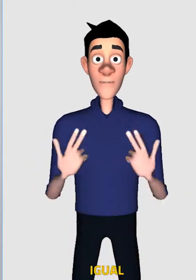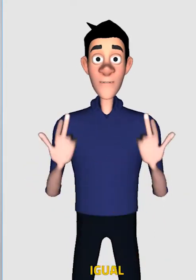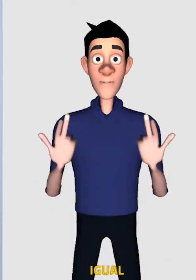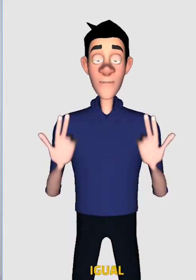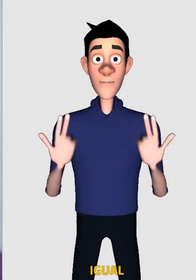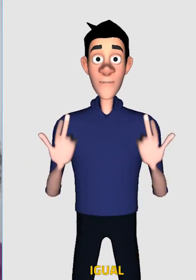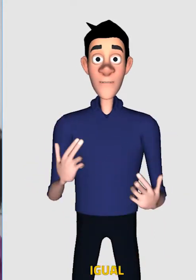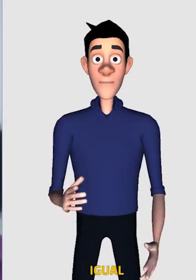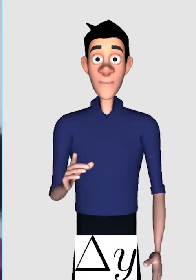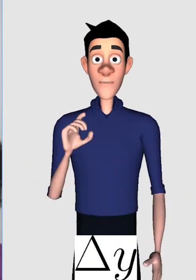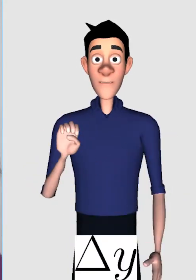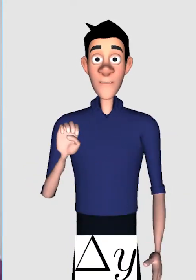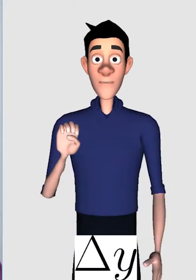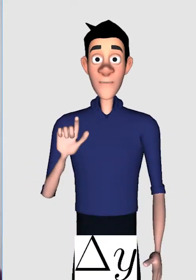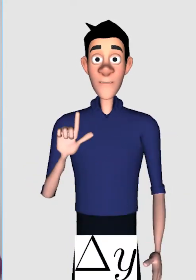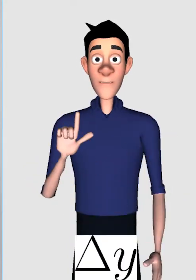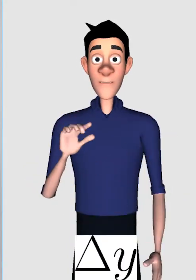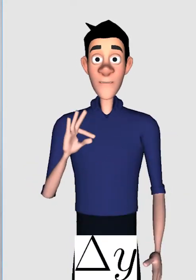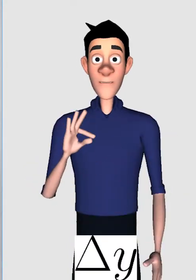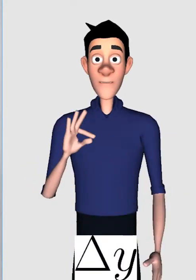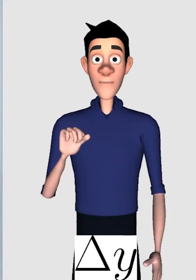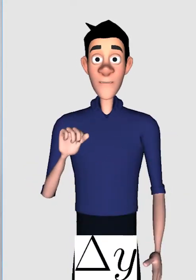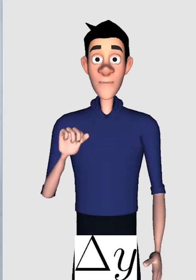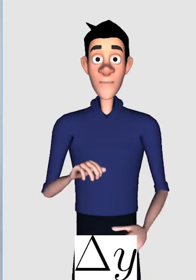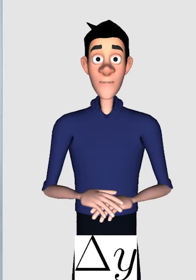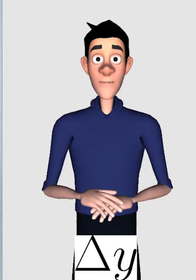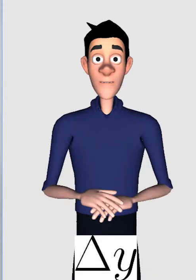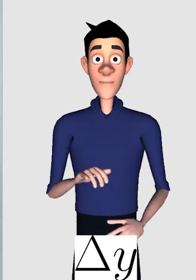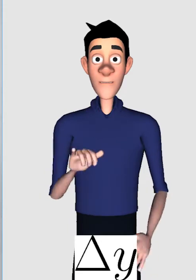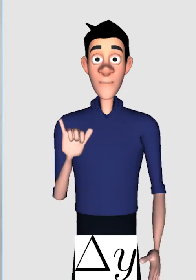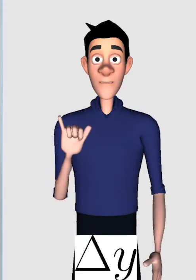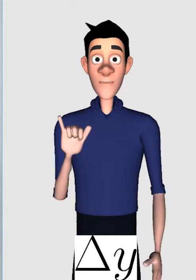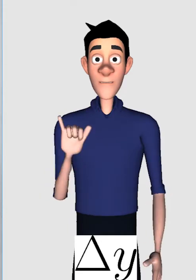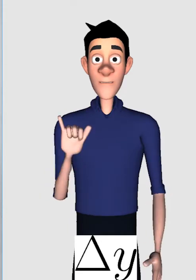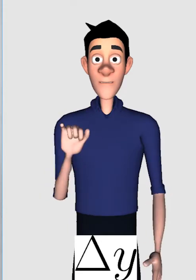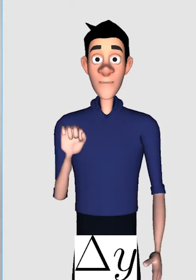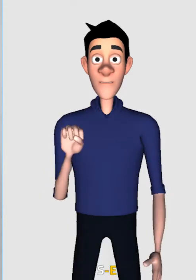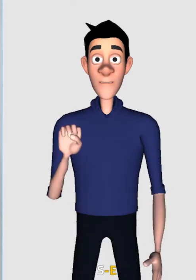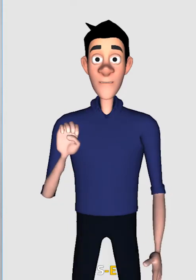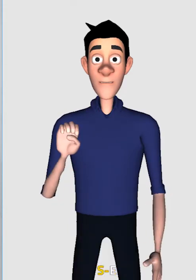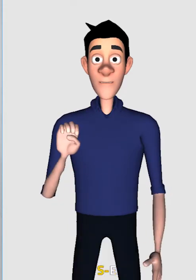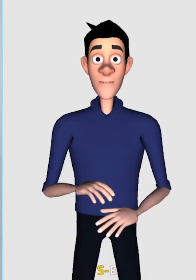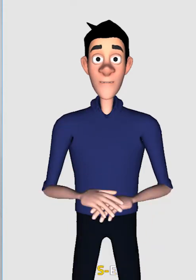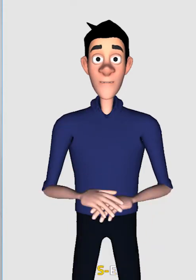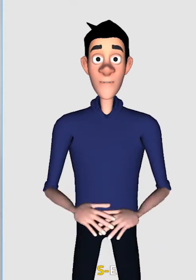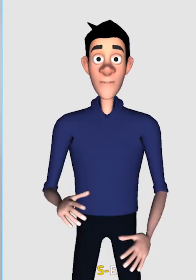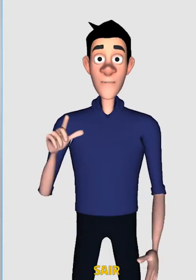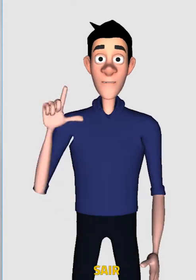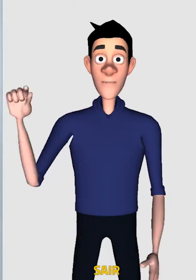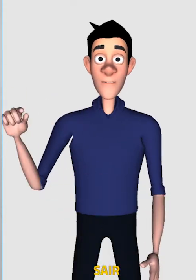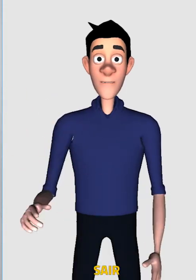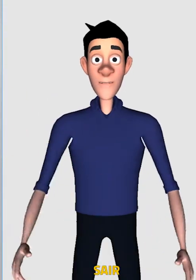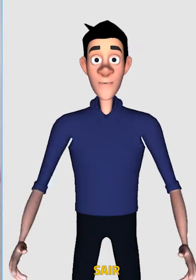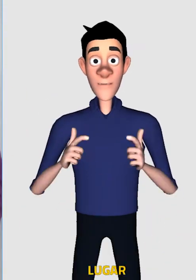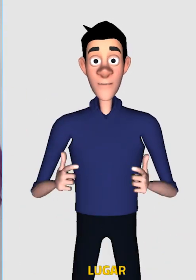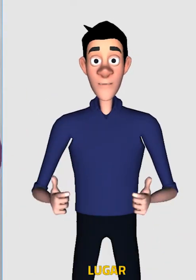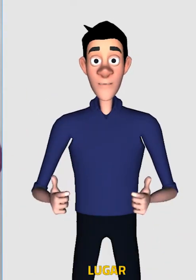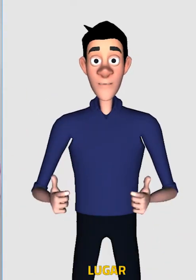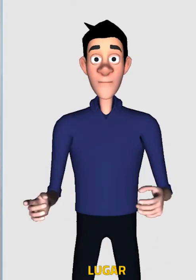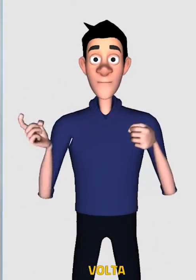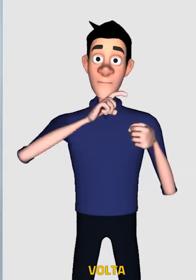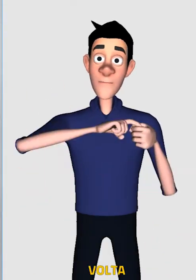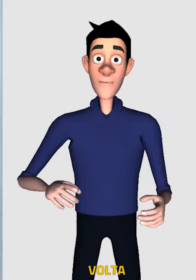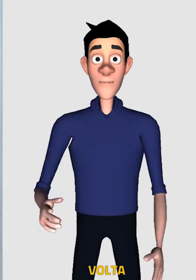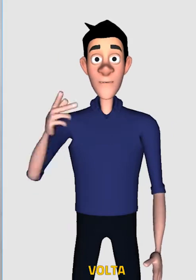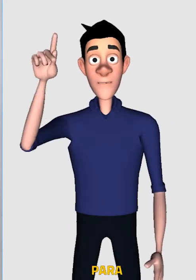Posso colocar ele em evidência. O primeiro t multiplica V0 seno θ. E o